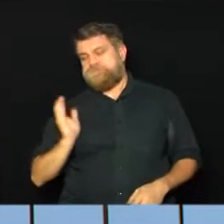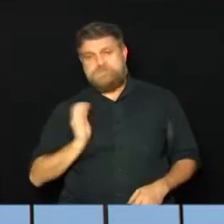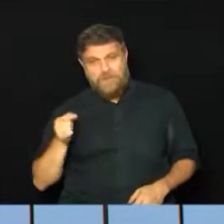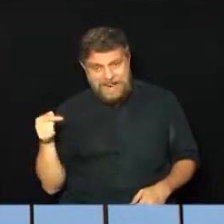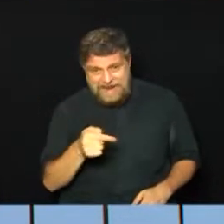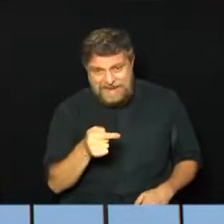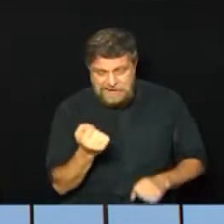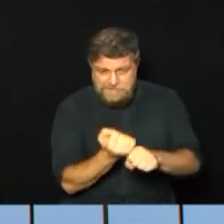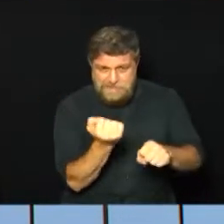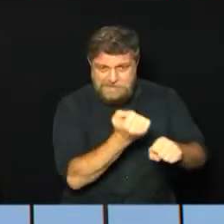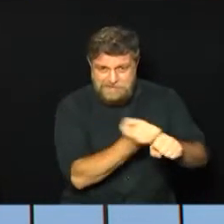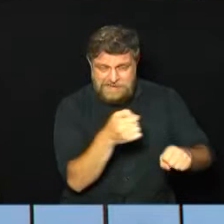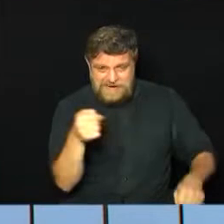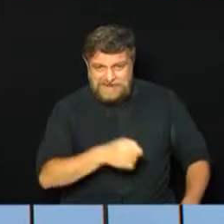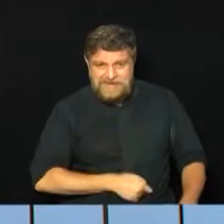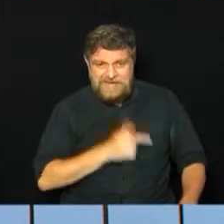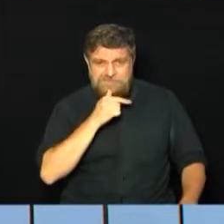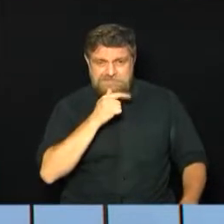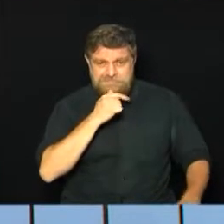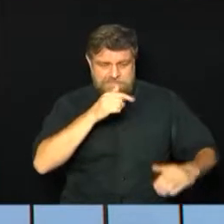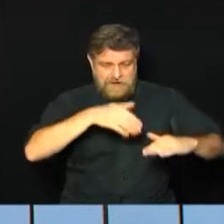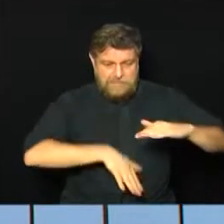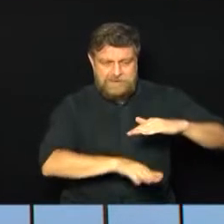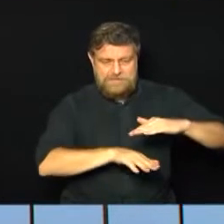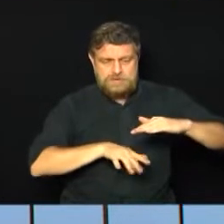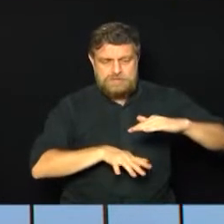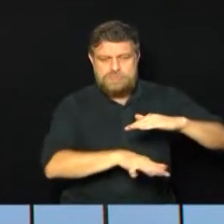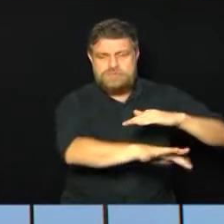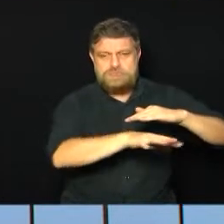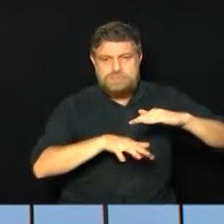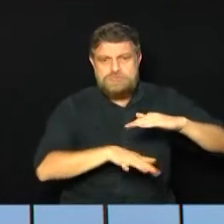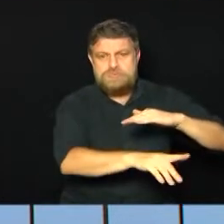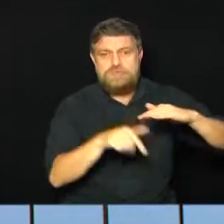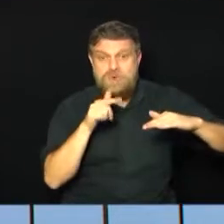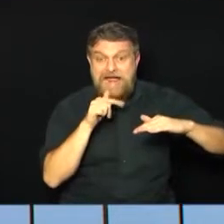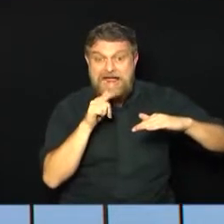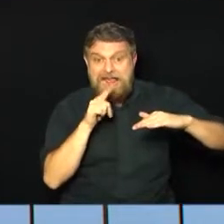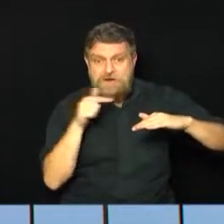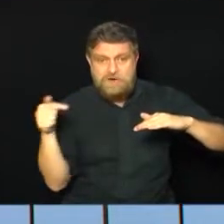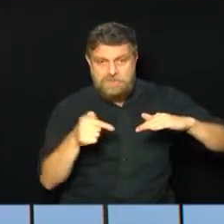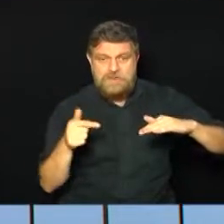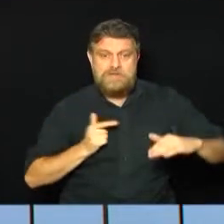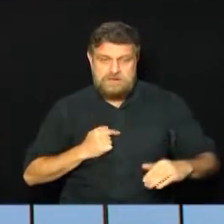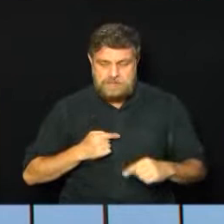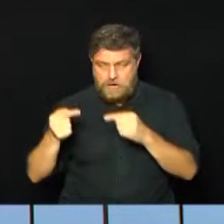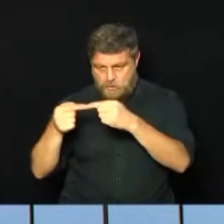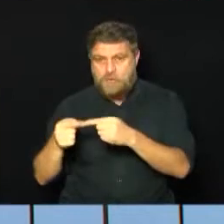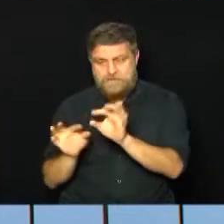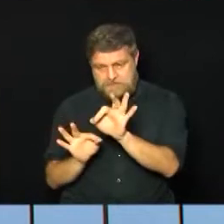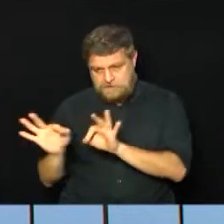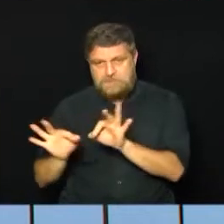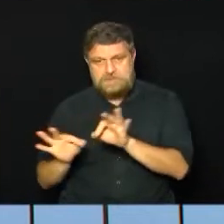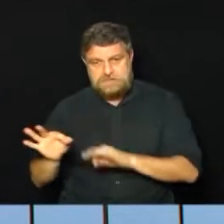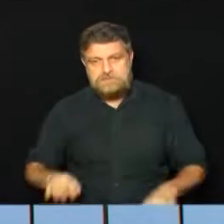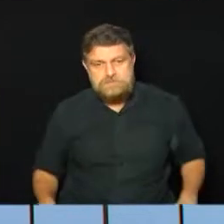também anos para fazer uma obra daquela, piscinões enterrados e tudo mais. É uma obra que cabe dentro desse projeto perfeitamente, então vem em boa